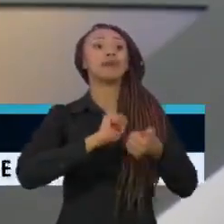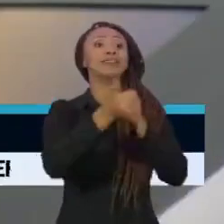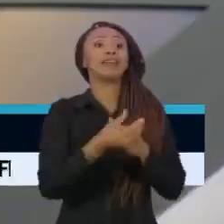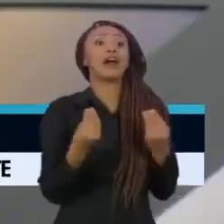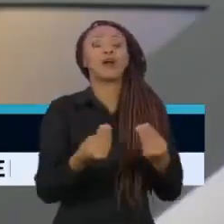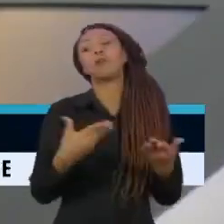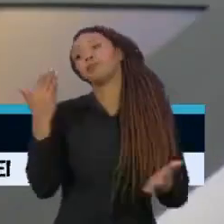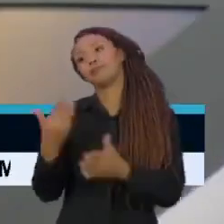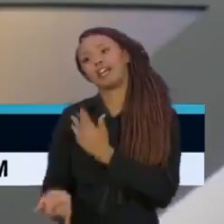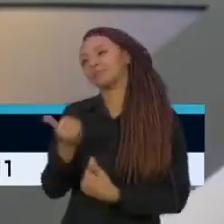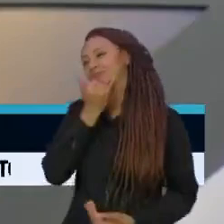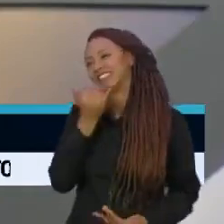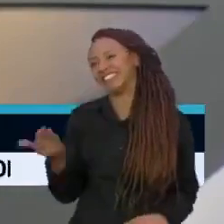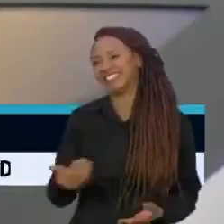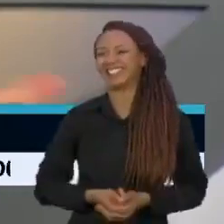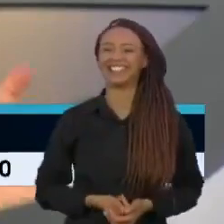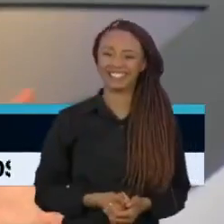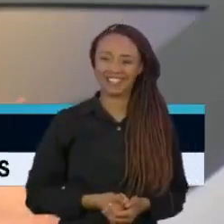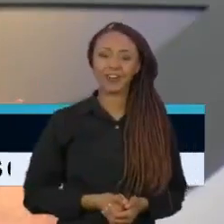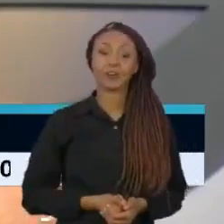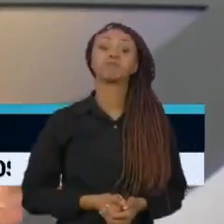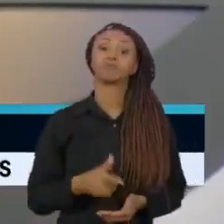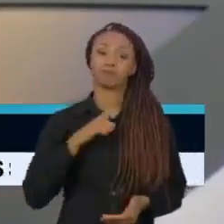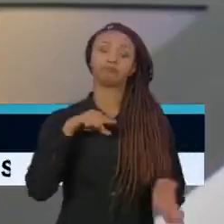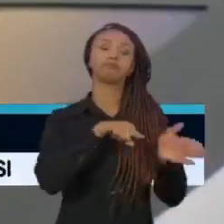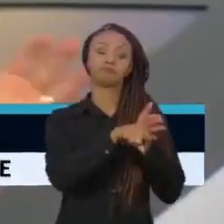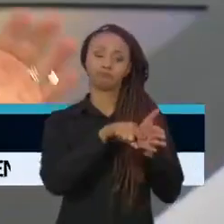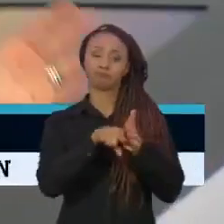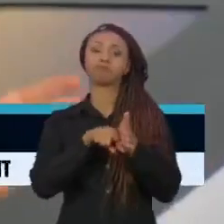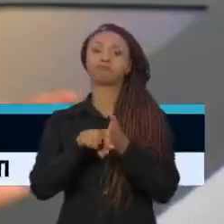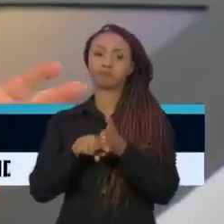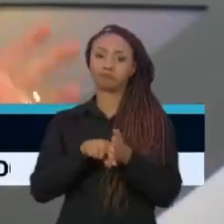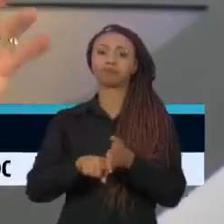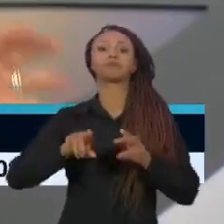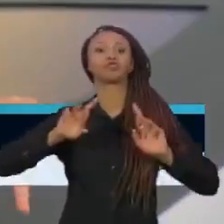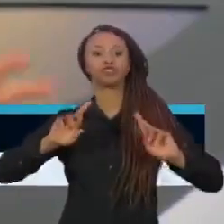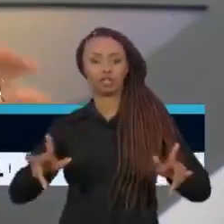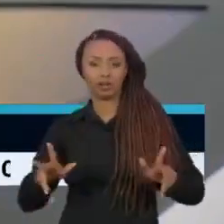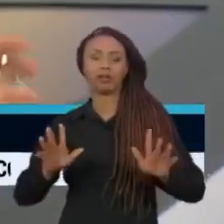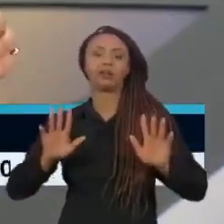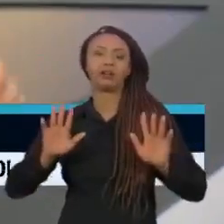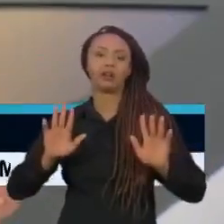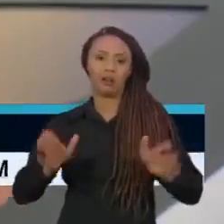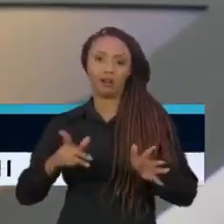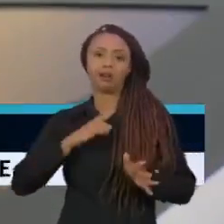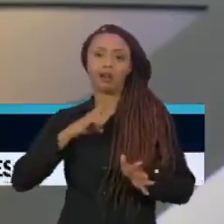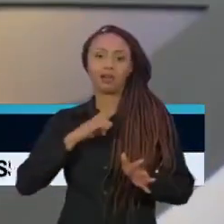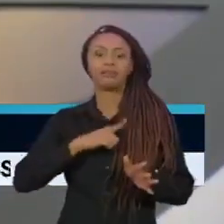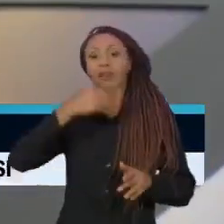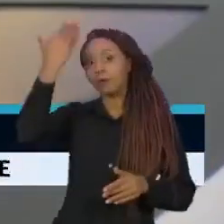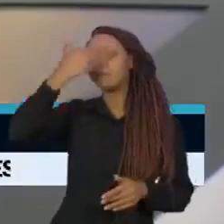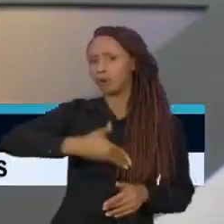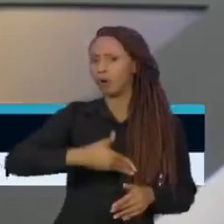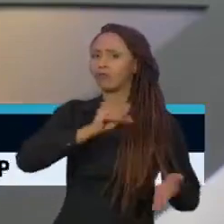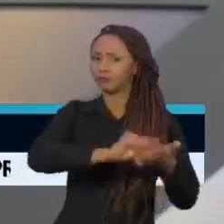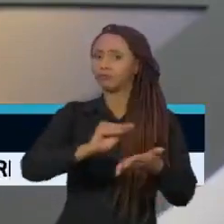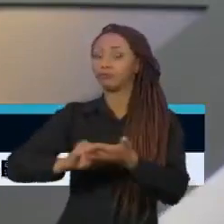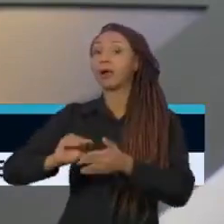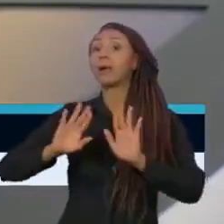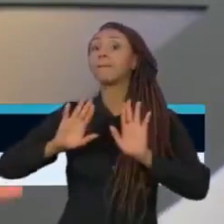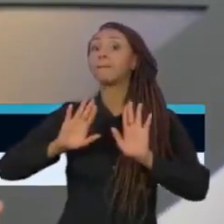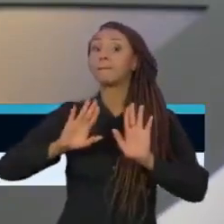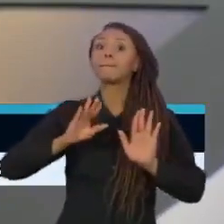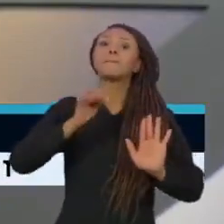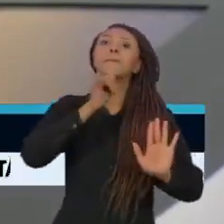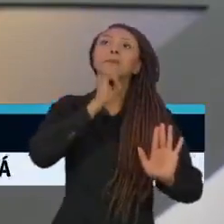que pega Então mas falando sério muitos estudos conseguiram já colocar os seus voluntários eles são socializados mas